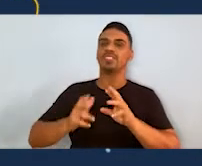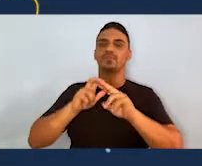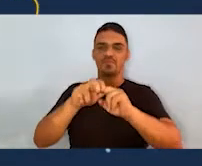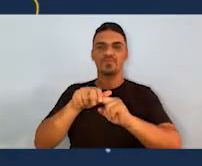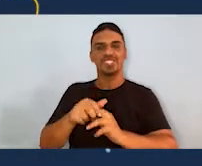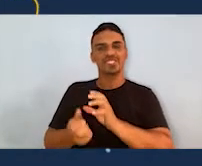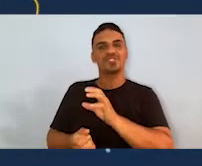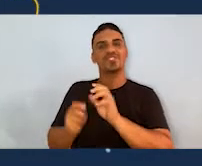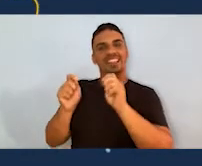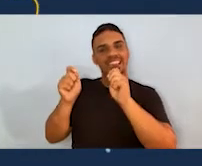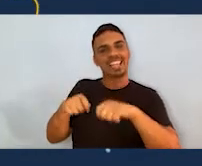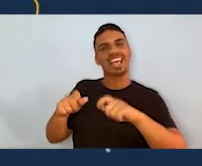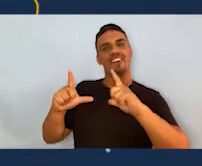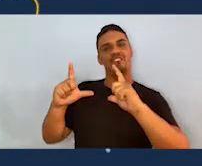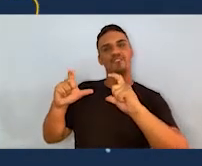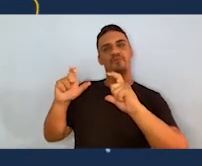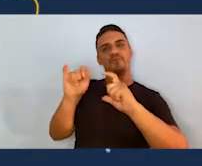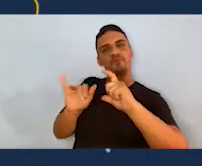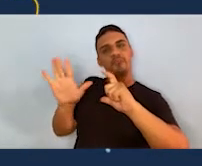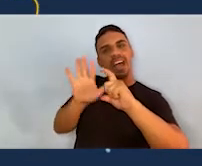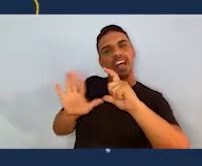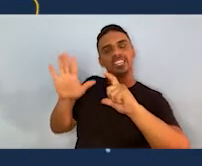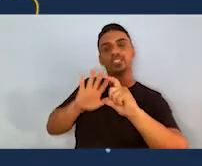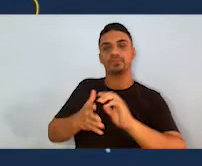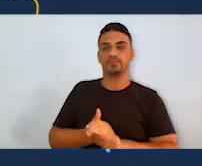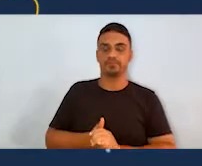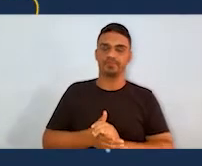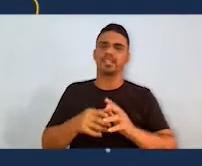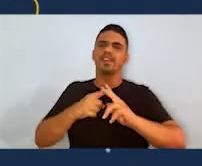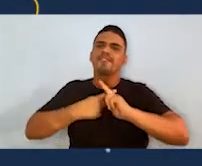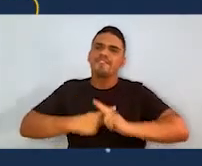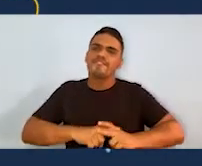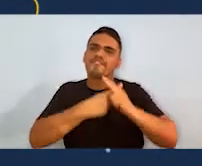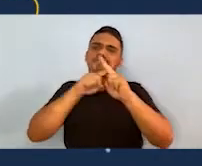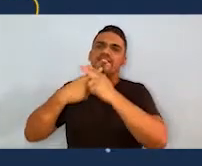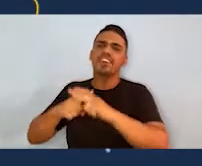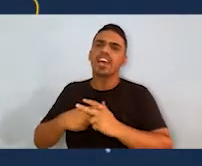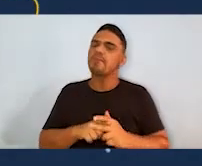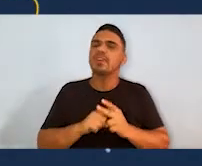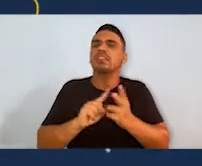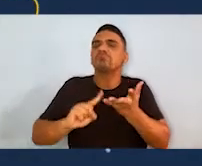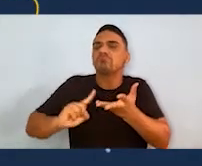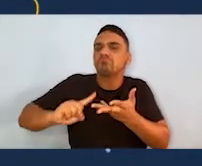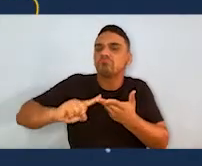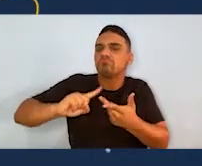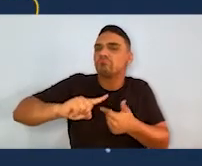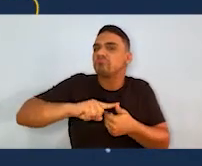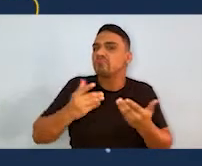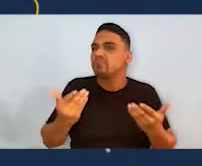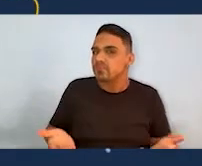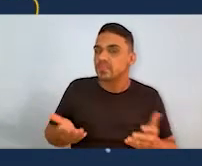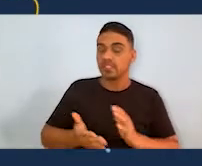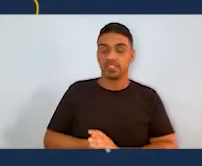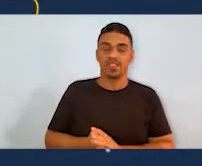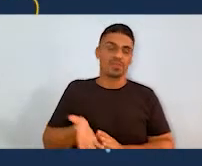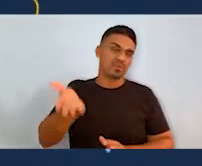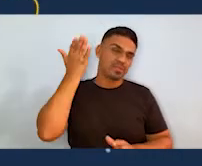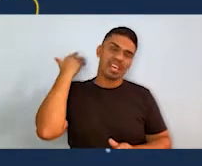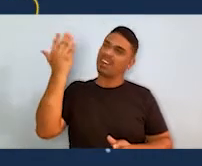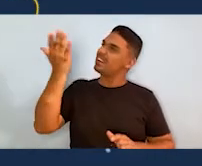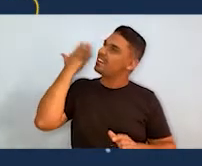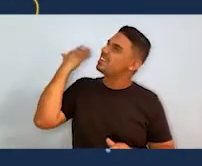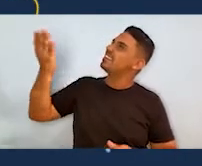da imagem. As ferramentas. Eu comecei lá no MS Paint do DOS, não tinha nem o